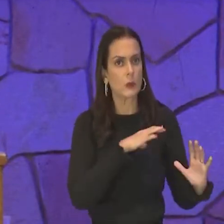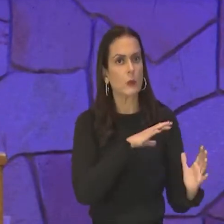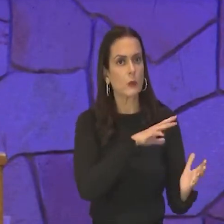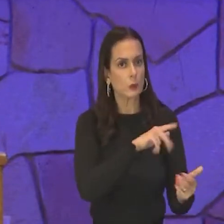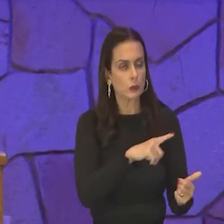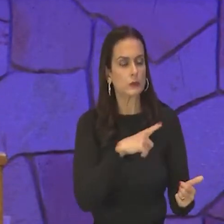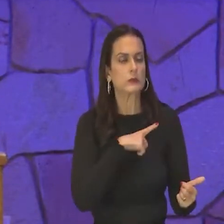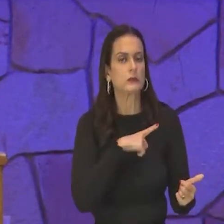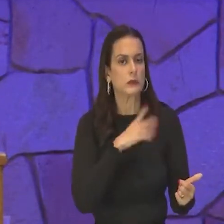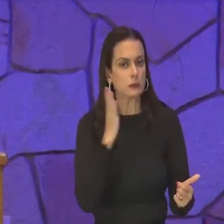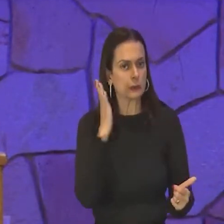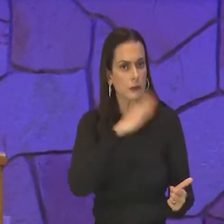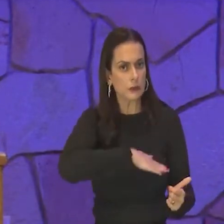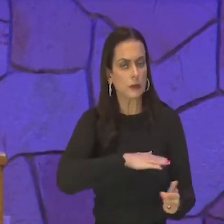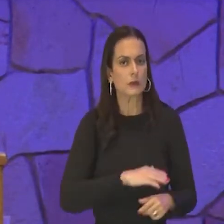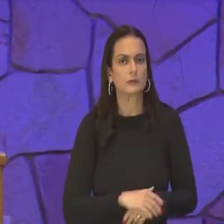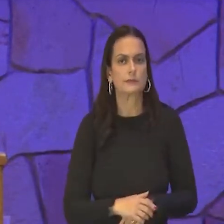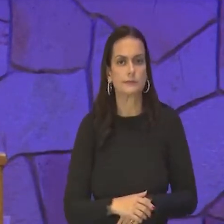vivendo.